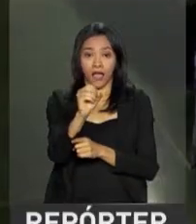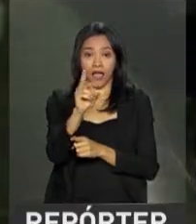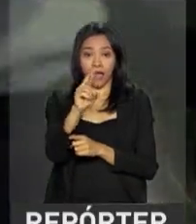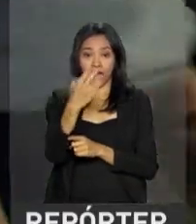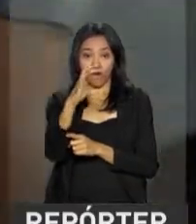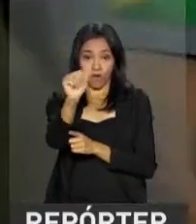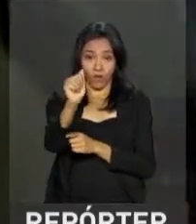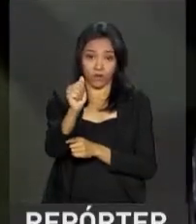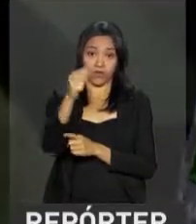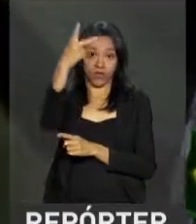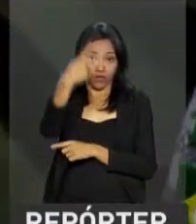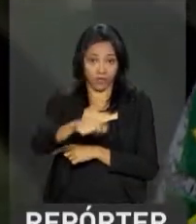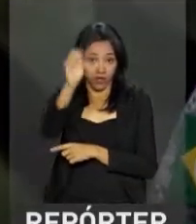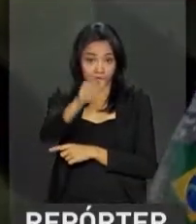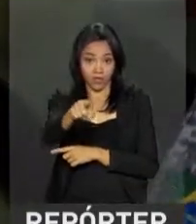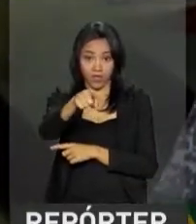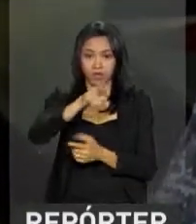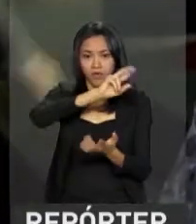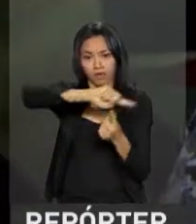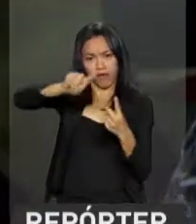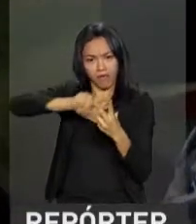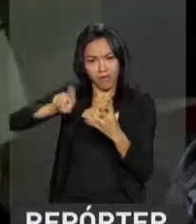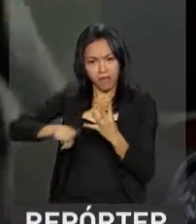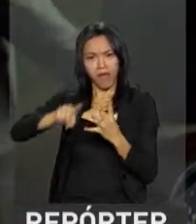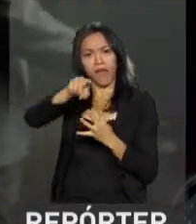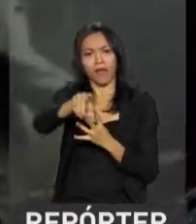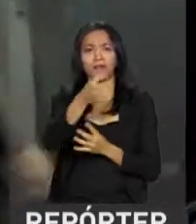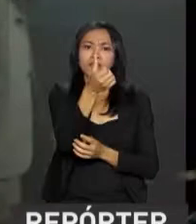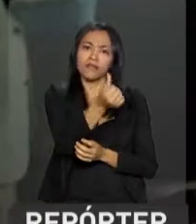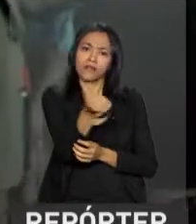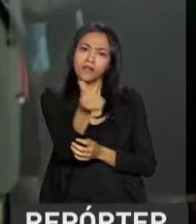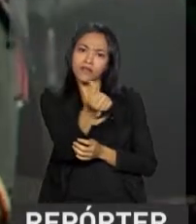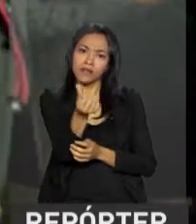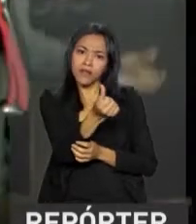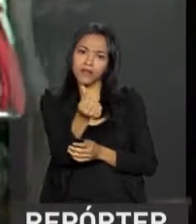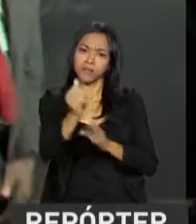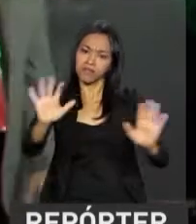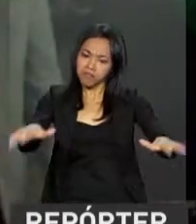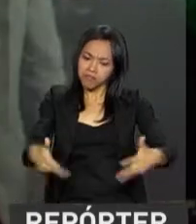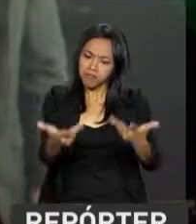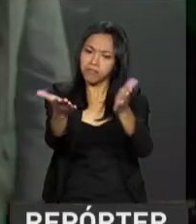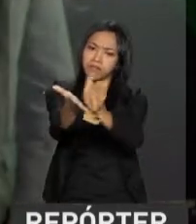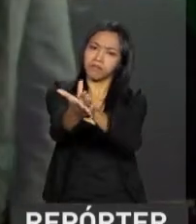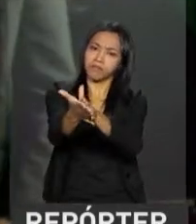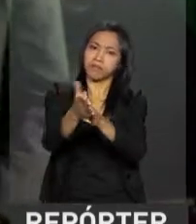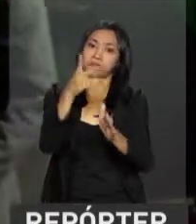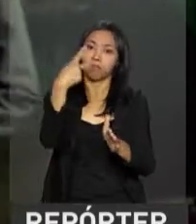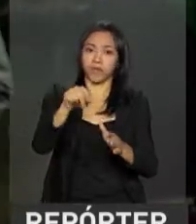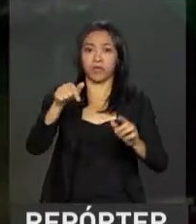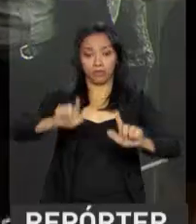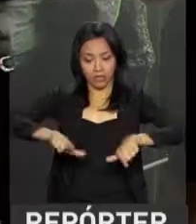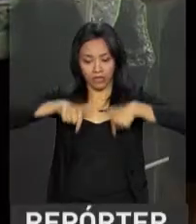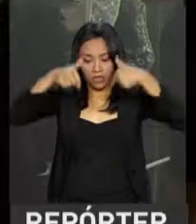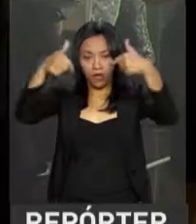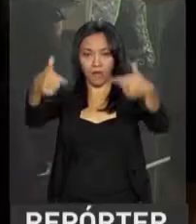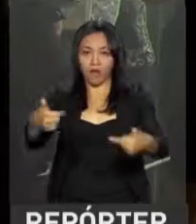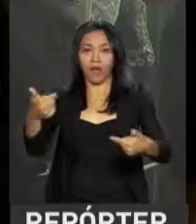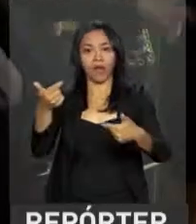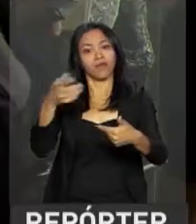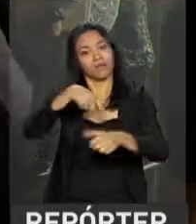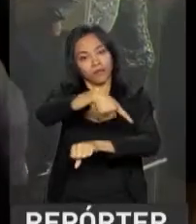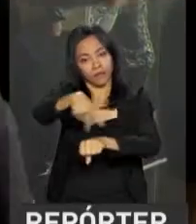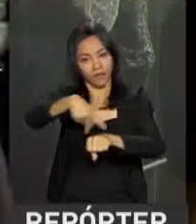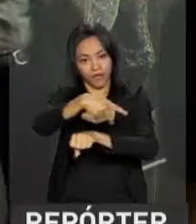após várias operações ela estava entre os 66 homenageados pelos serviços prestados ao país ela